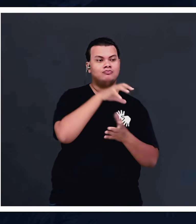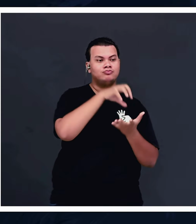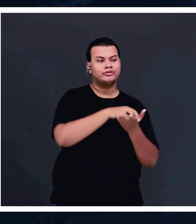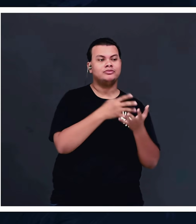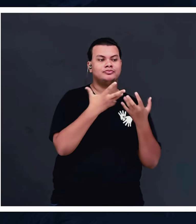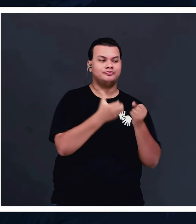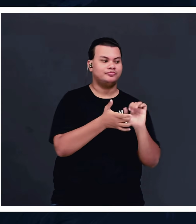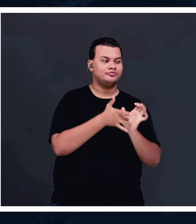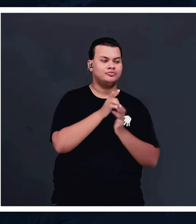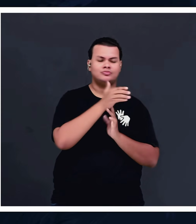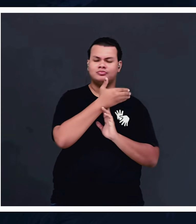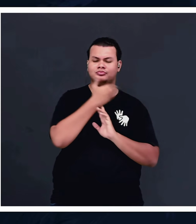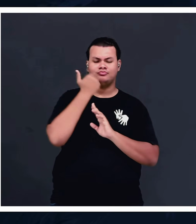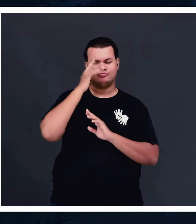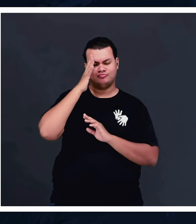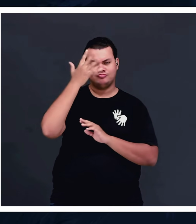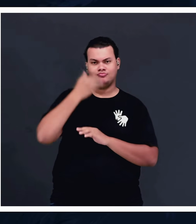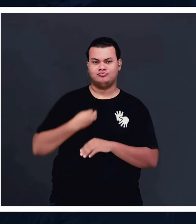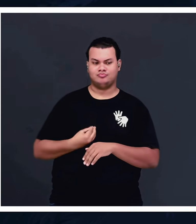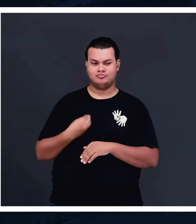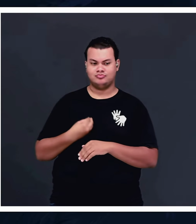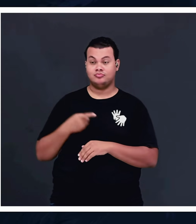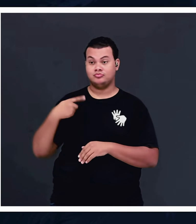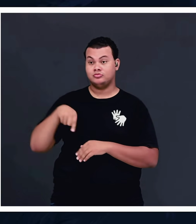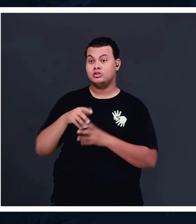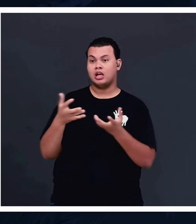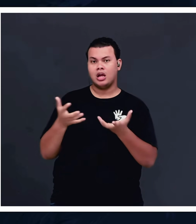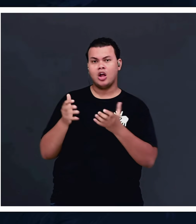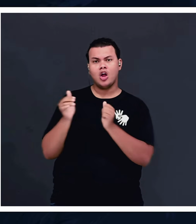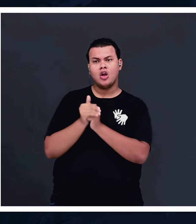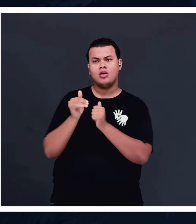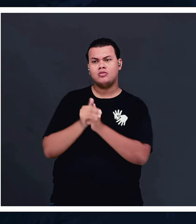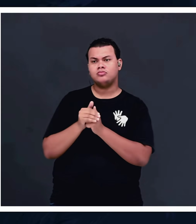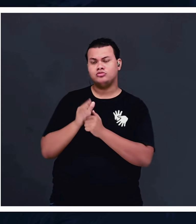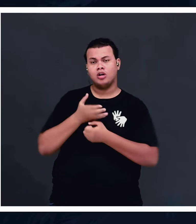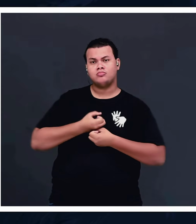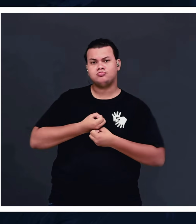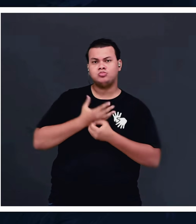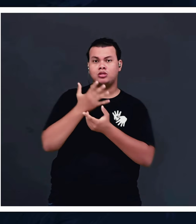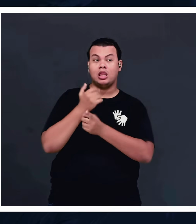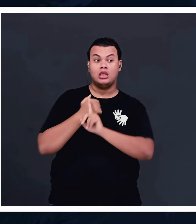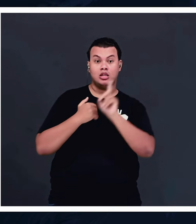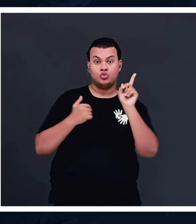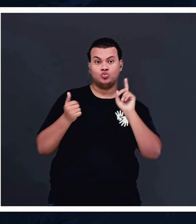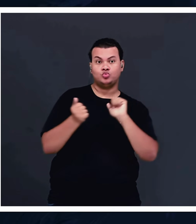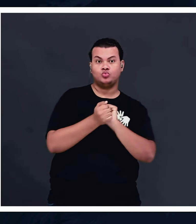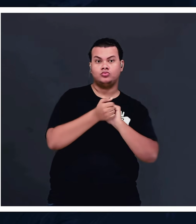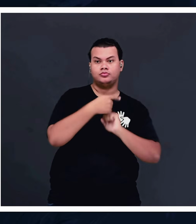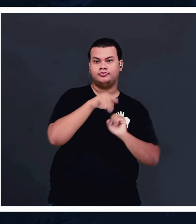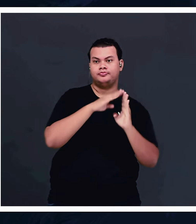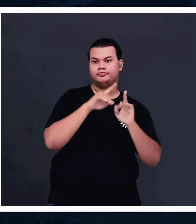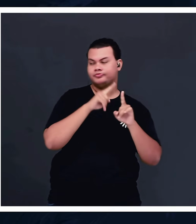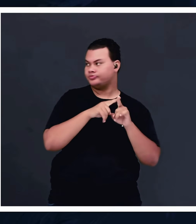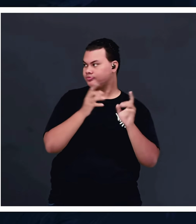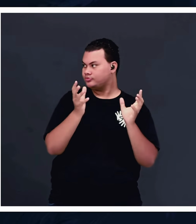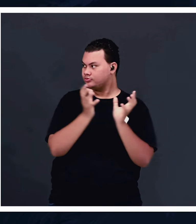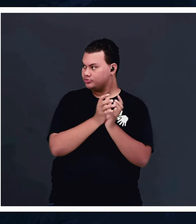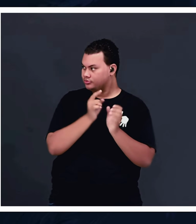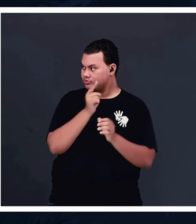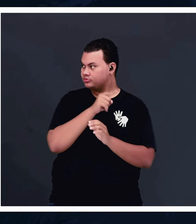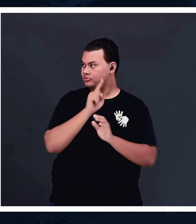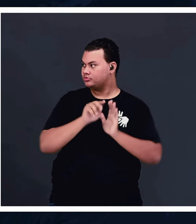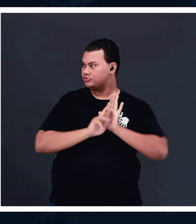tomaram a melhor decisão da vida deles, e eles fizeram sim uma oração de confissão de fé, lá junto com a igreja, junto com aquela